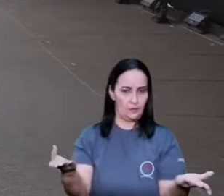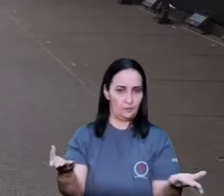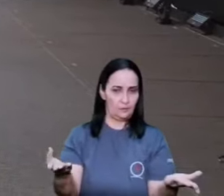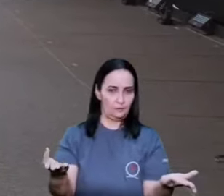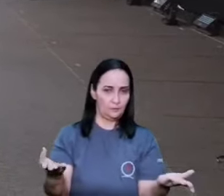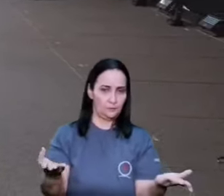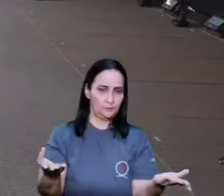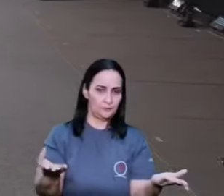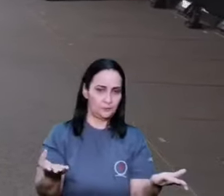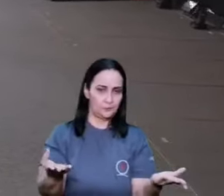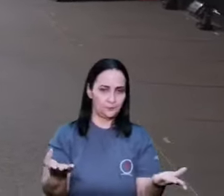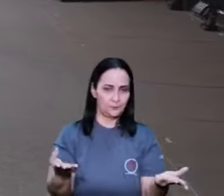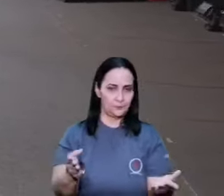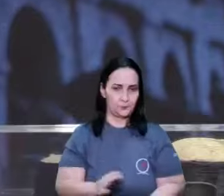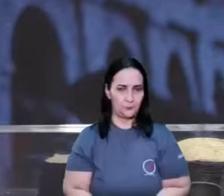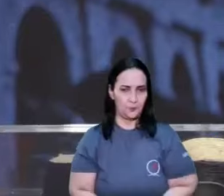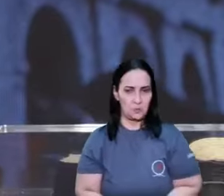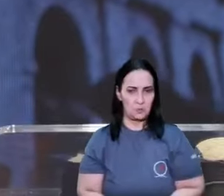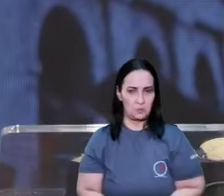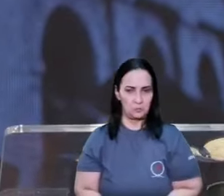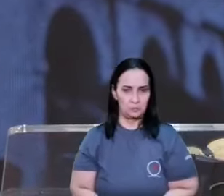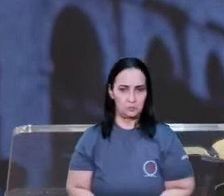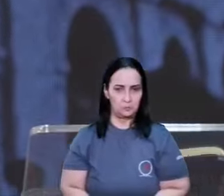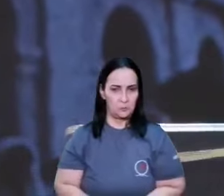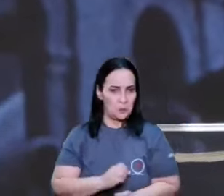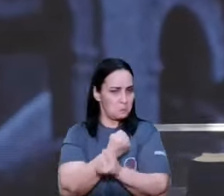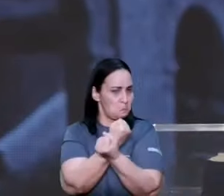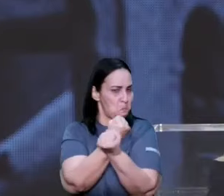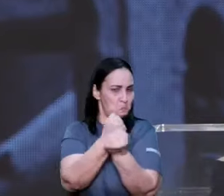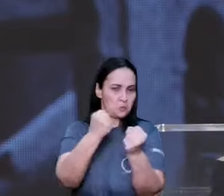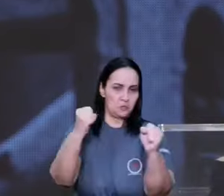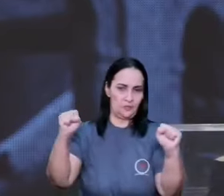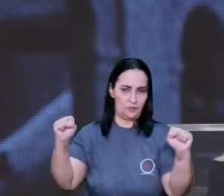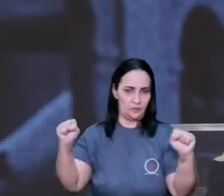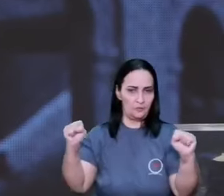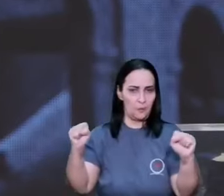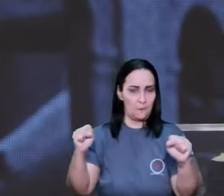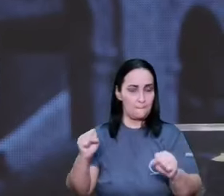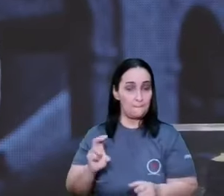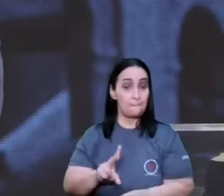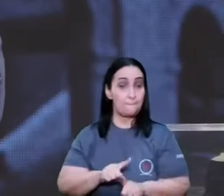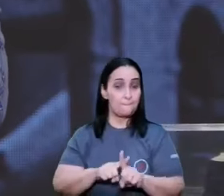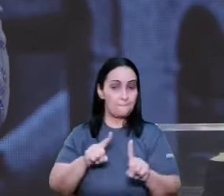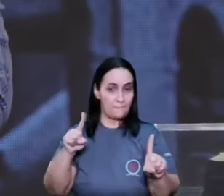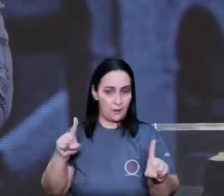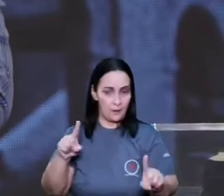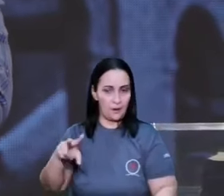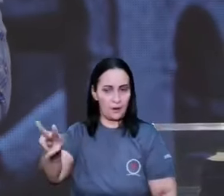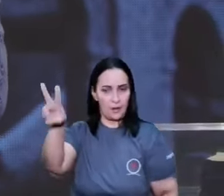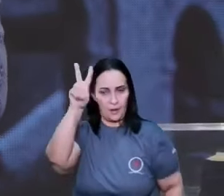esperança você pode estar diante da impossibilidade Mas traga a